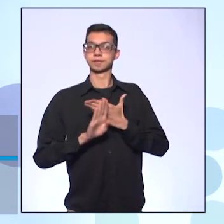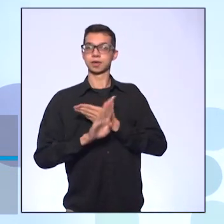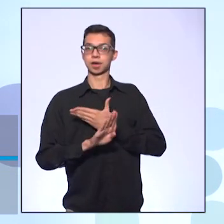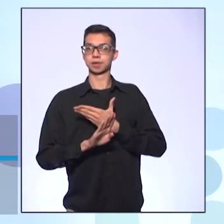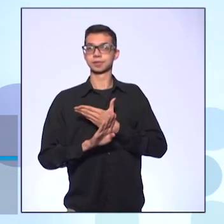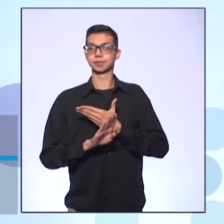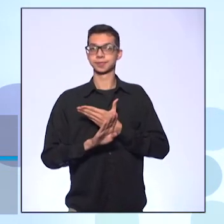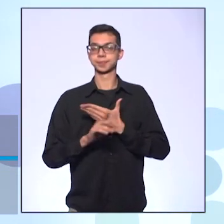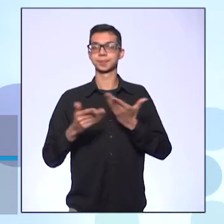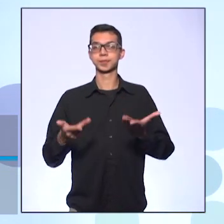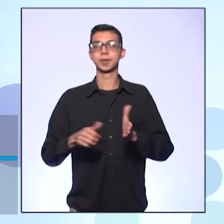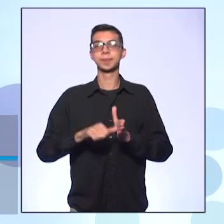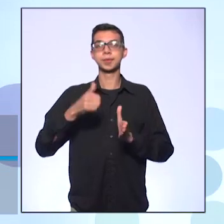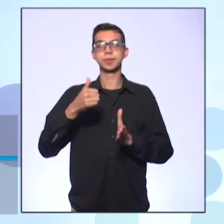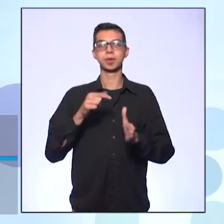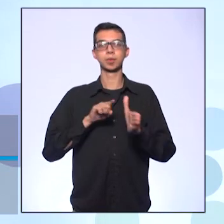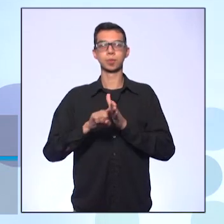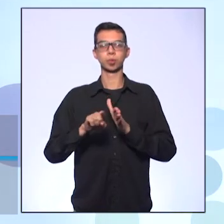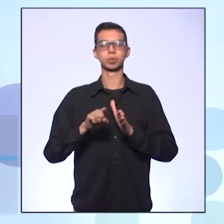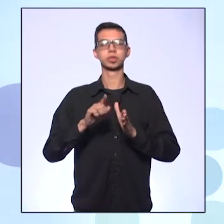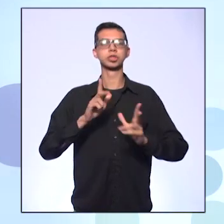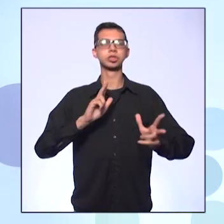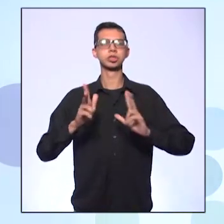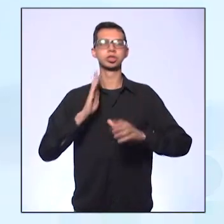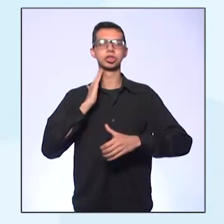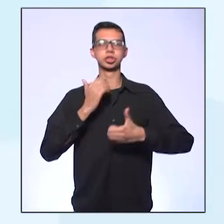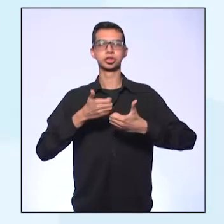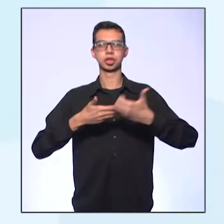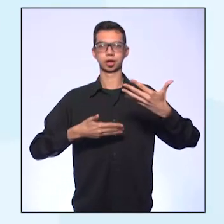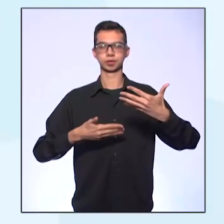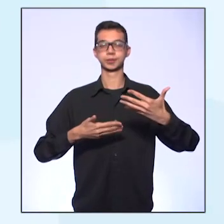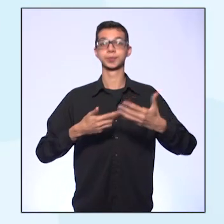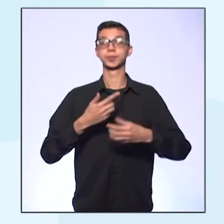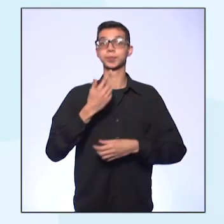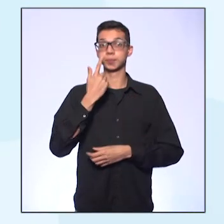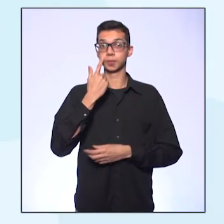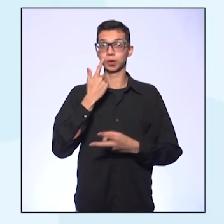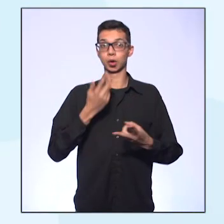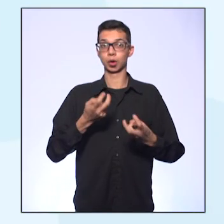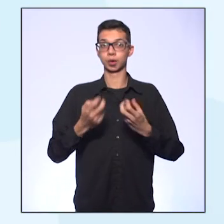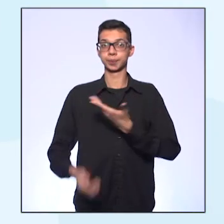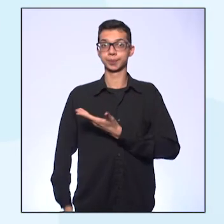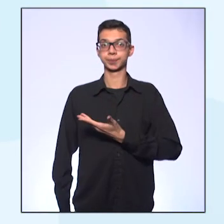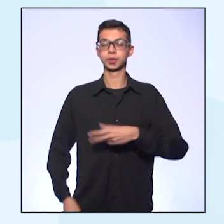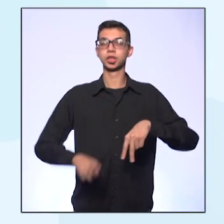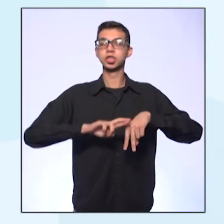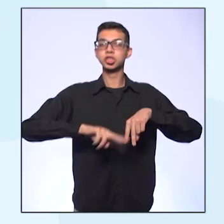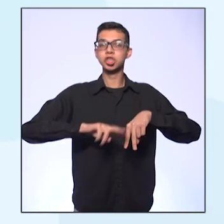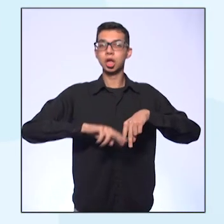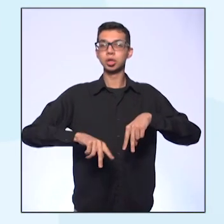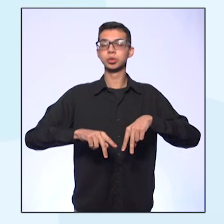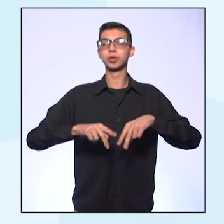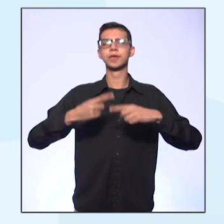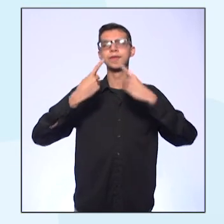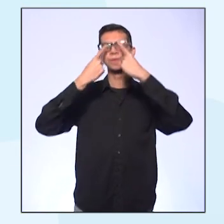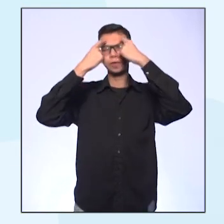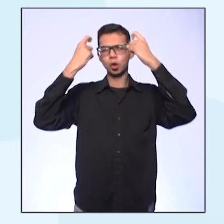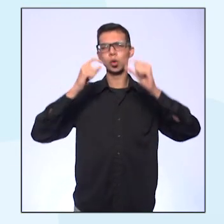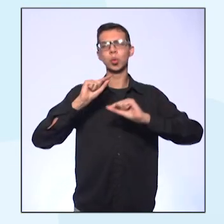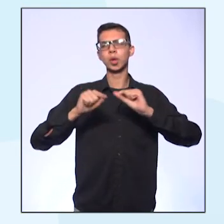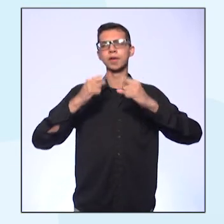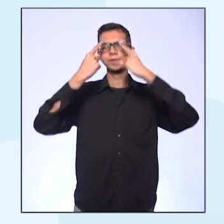pergunta. Compartilhe conosco no chat. Olha só, a violência de gênero é a ameaça aos direitos de mulheres e